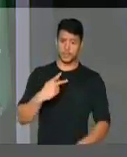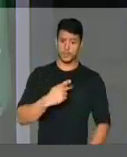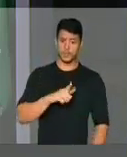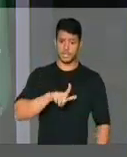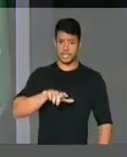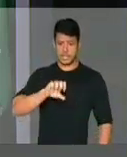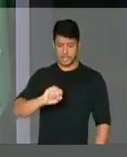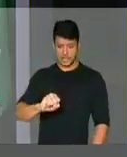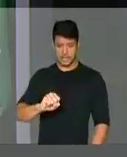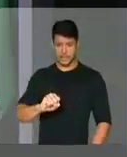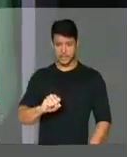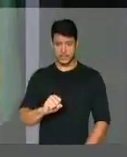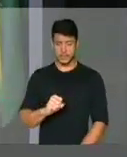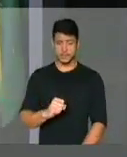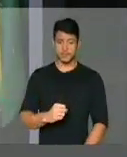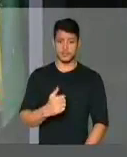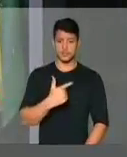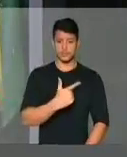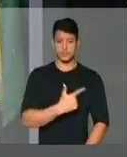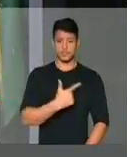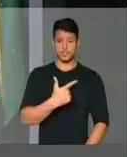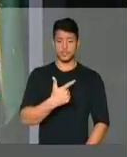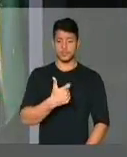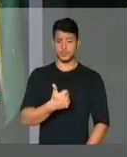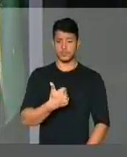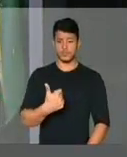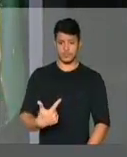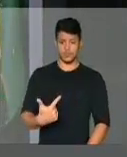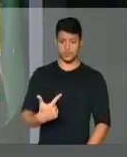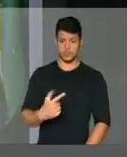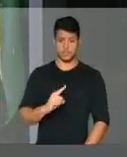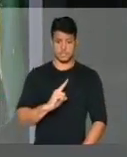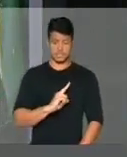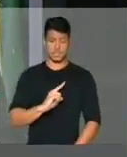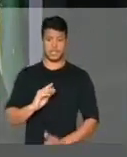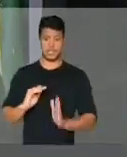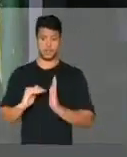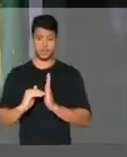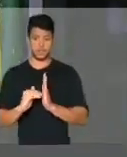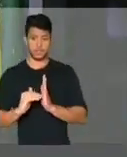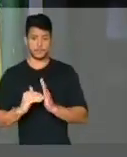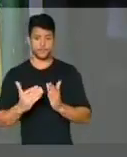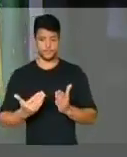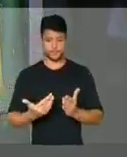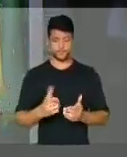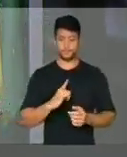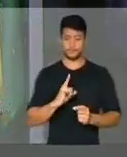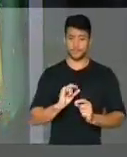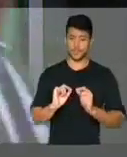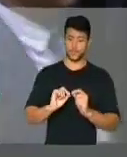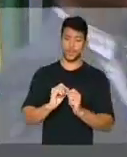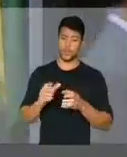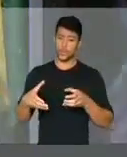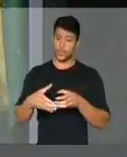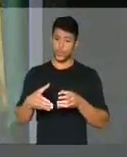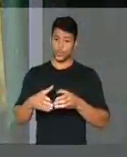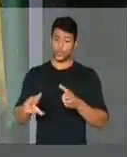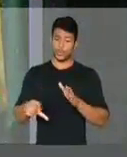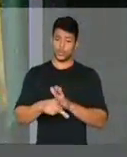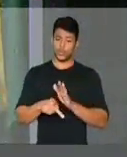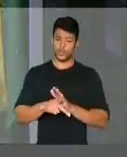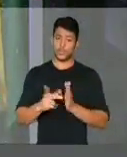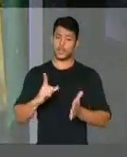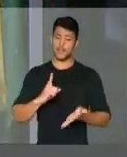Senado. Inclusive, para conhecimento de todos, há por parte de órgãos de defesa do consumidor uma